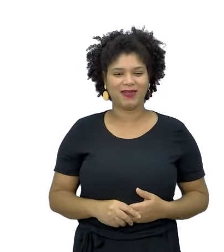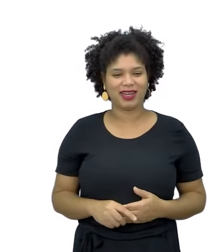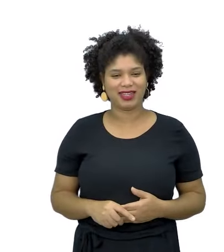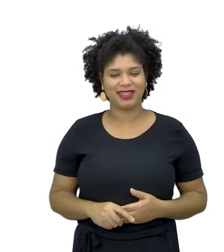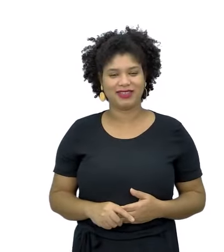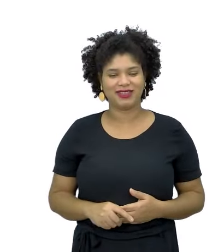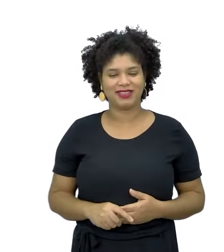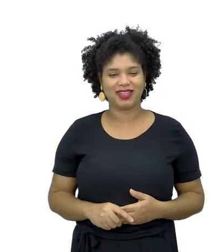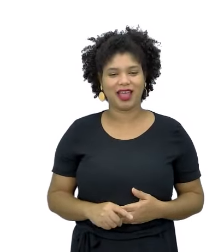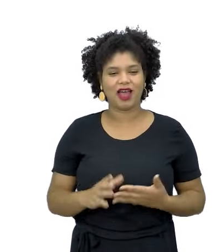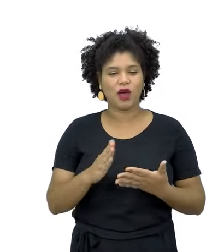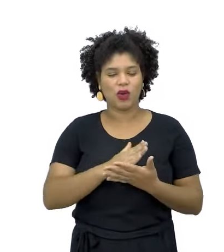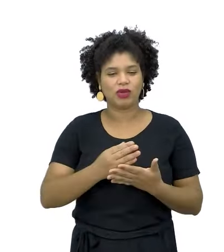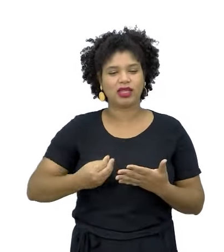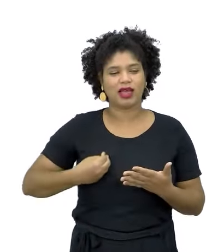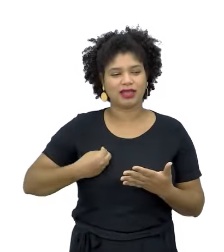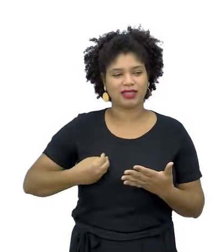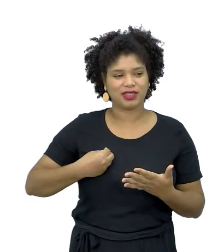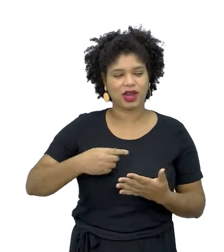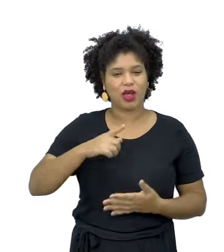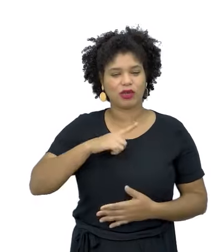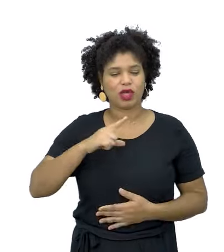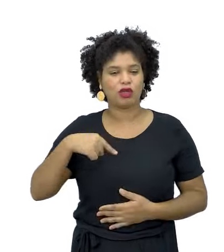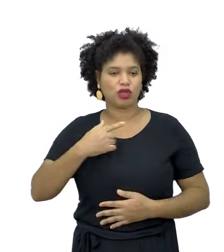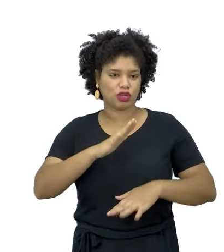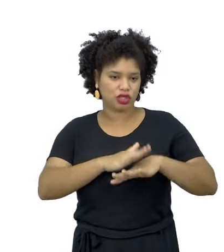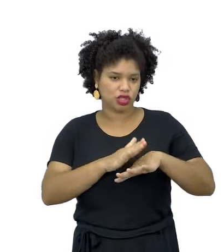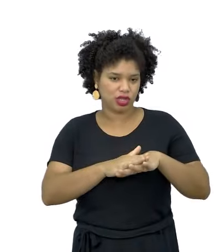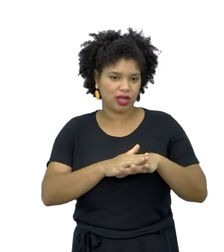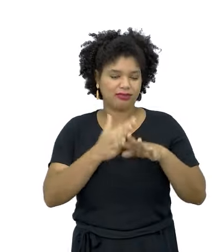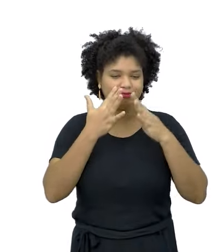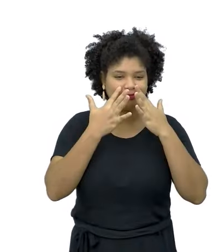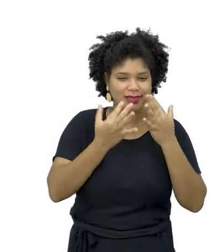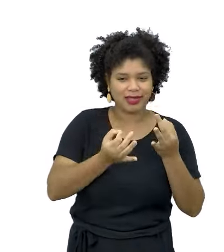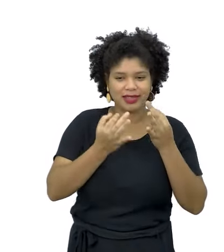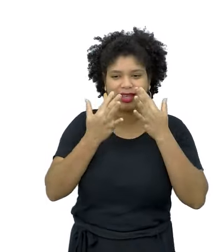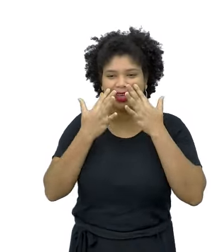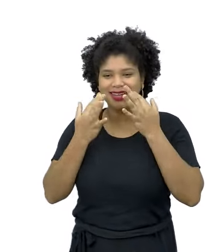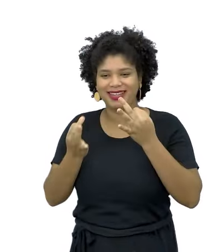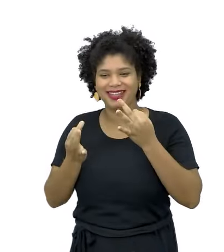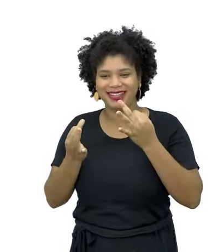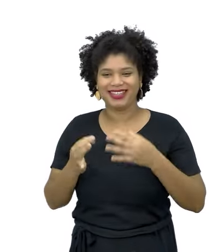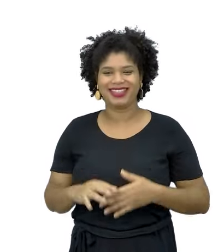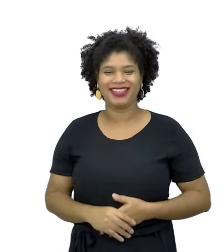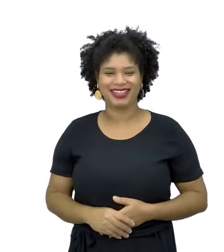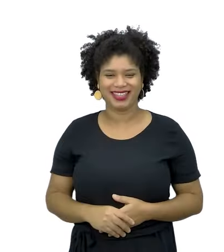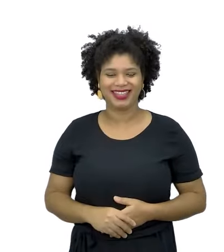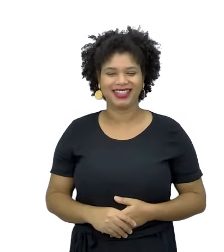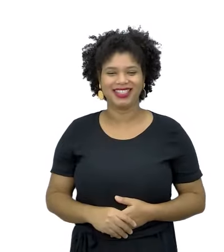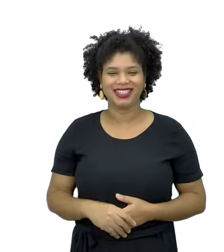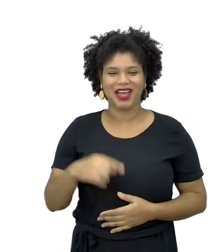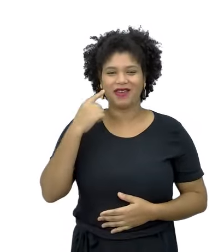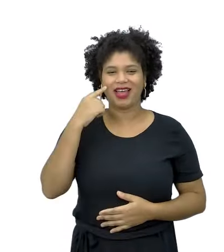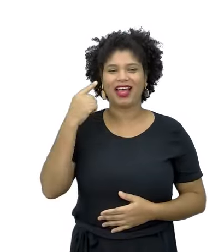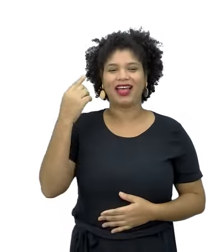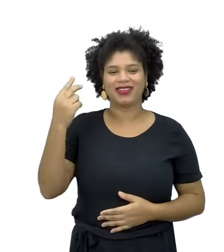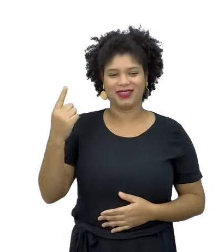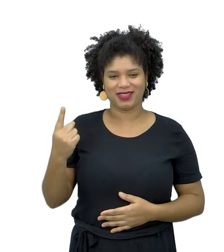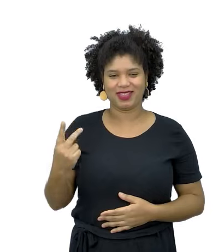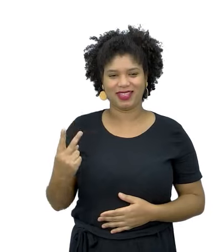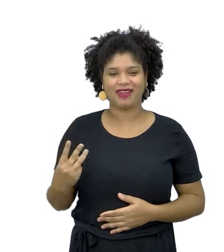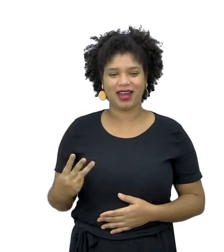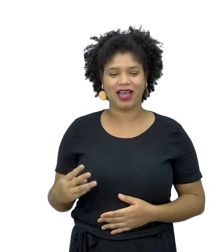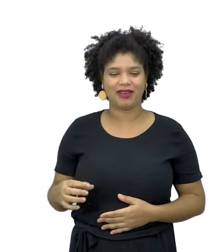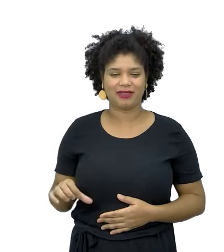o Nishik, tá? A gente já trabalhou anteriormente, né, com resolução de problemas